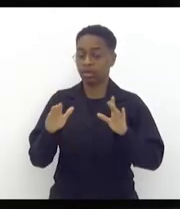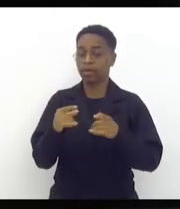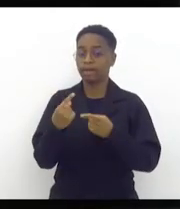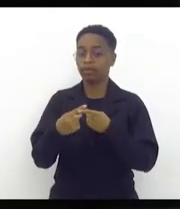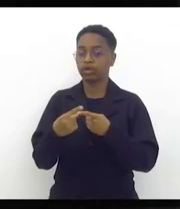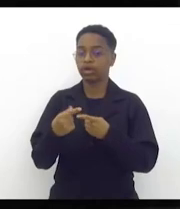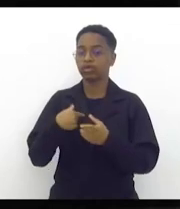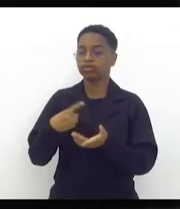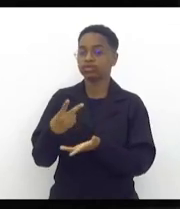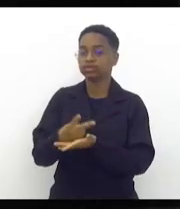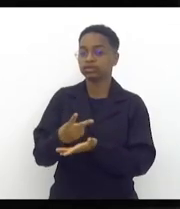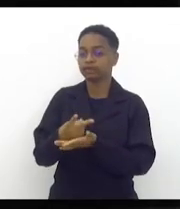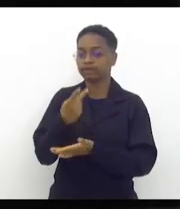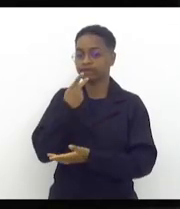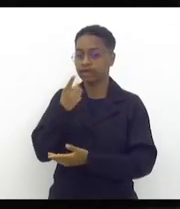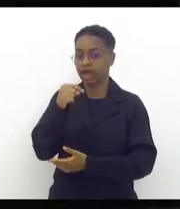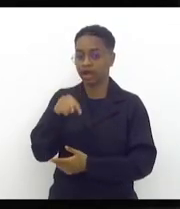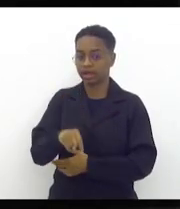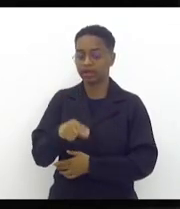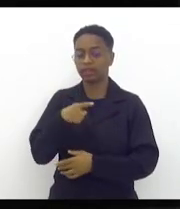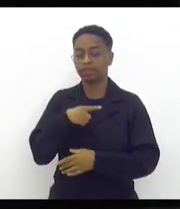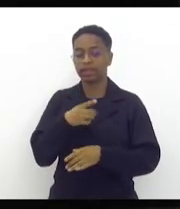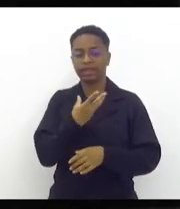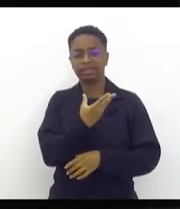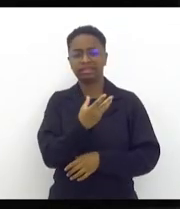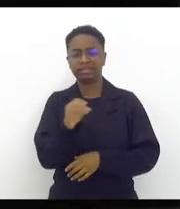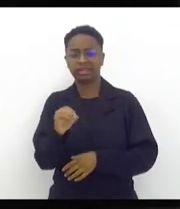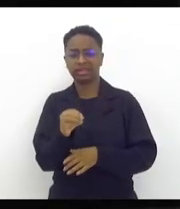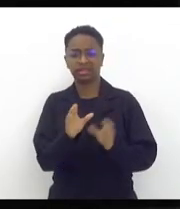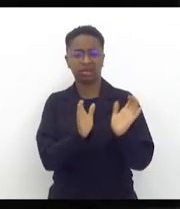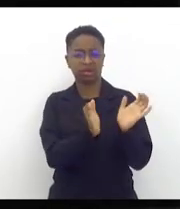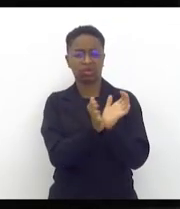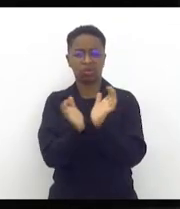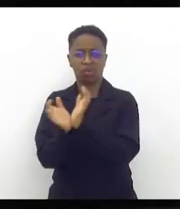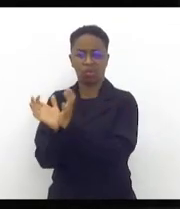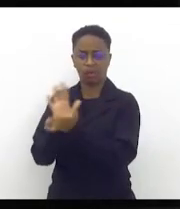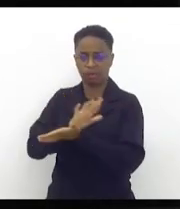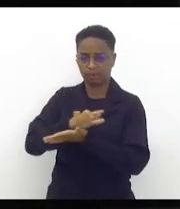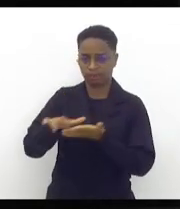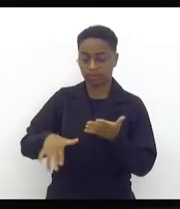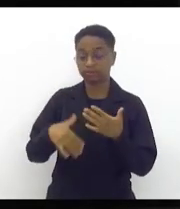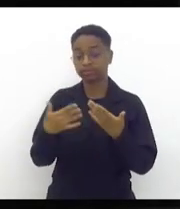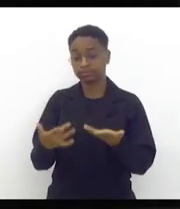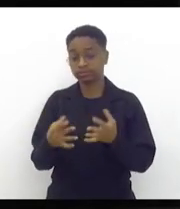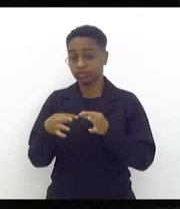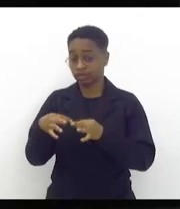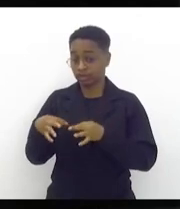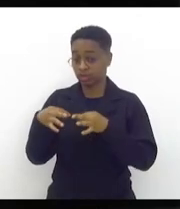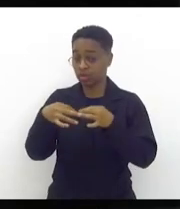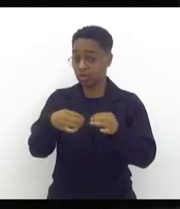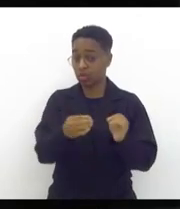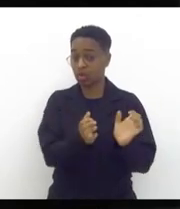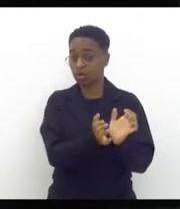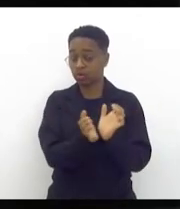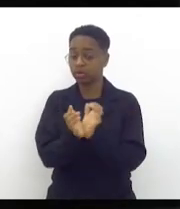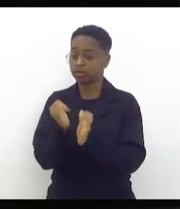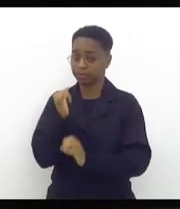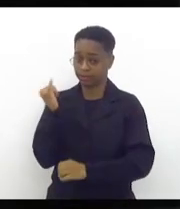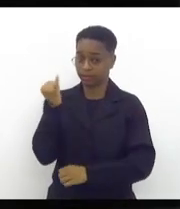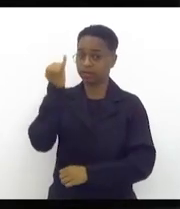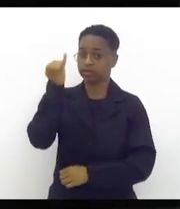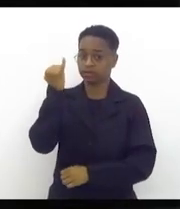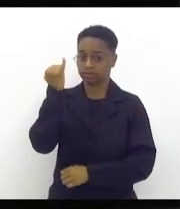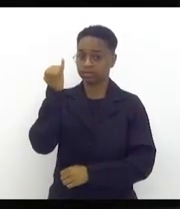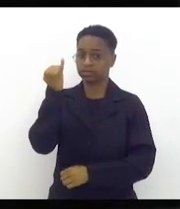dizer que essa casa tem mais de 30 comissões temáticas, e todas as comissões têm muita relevância.